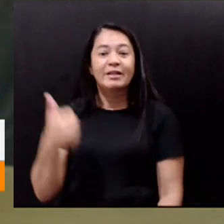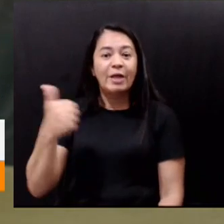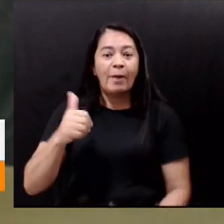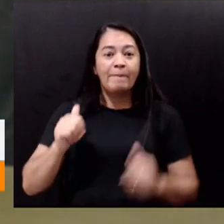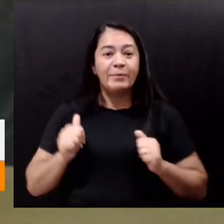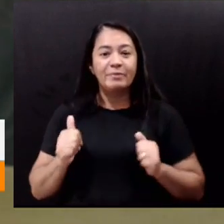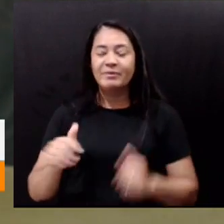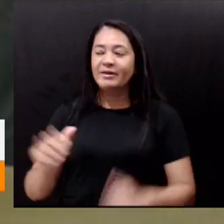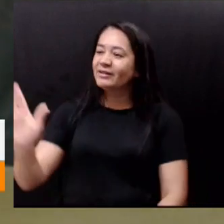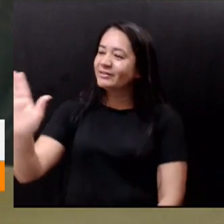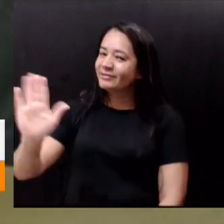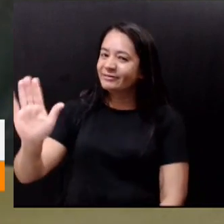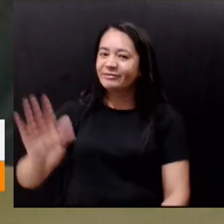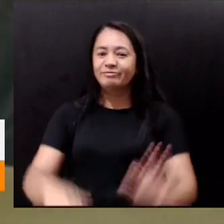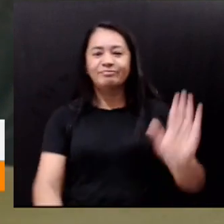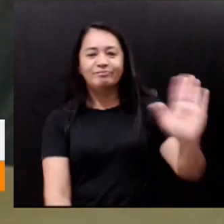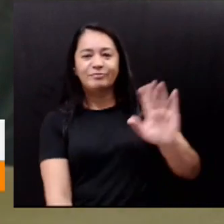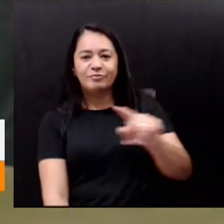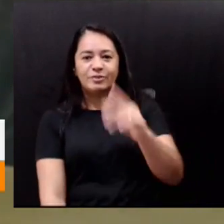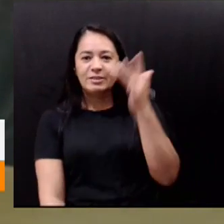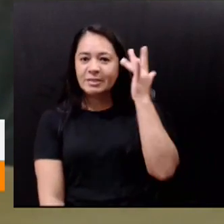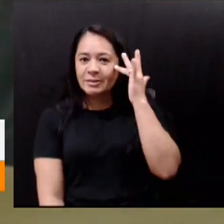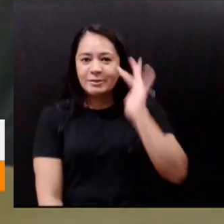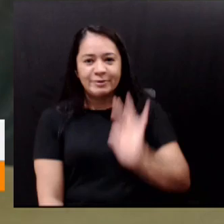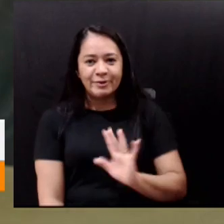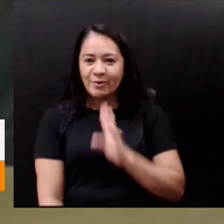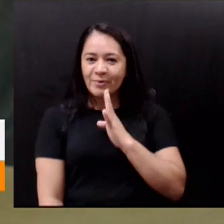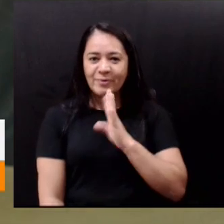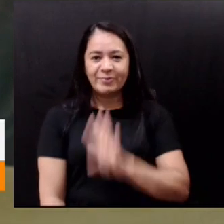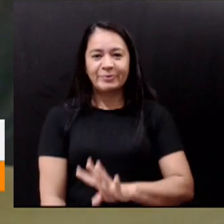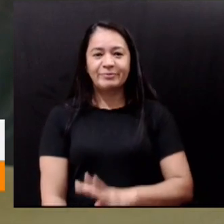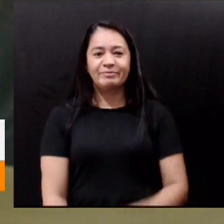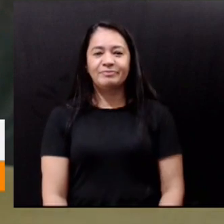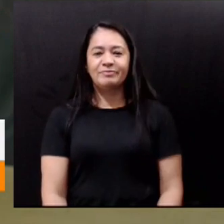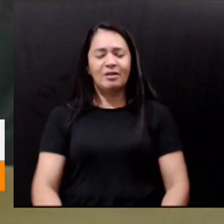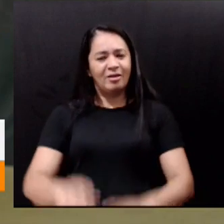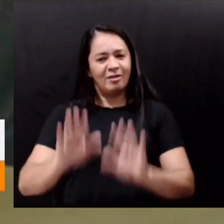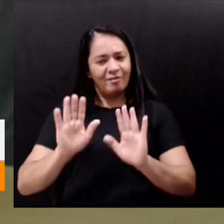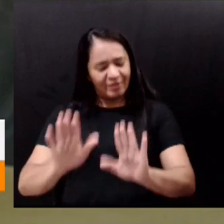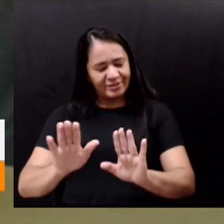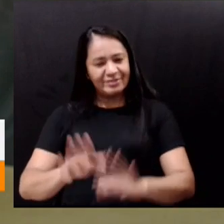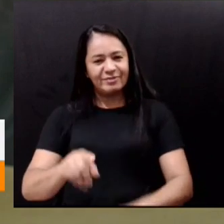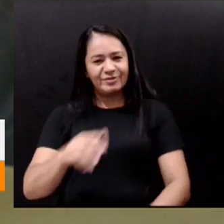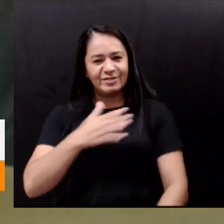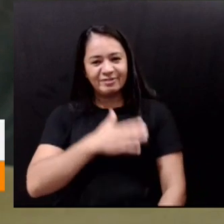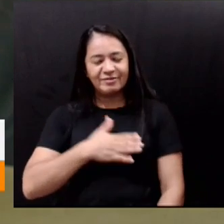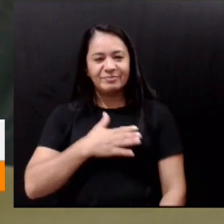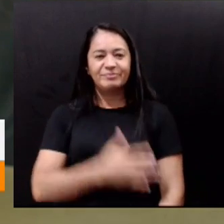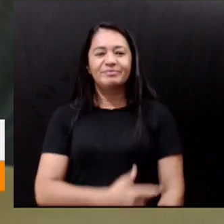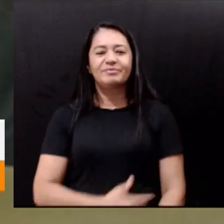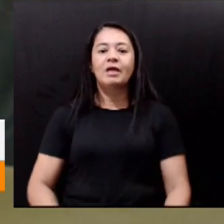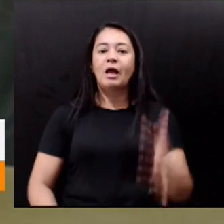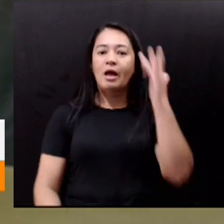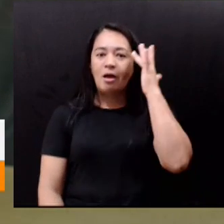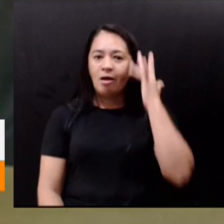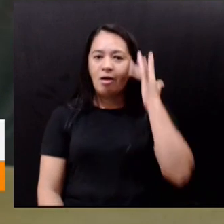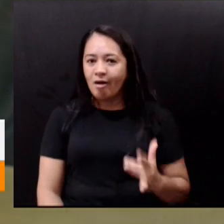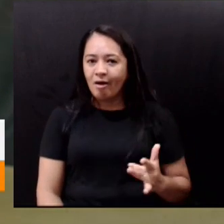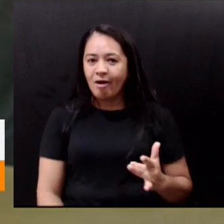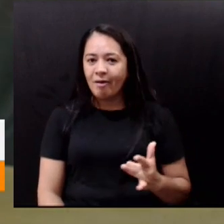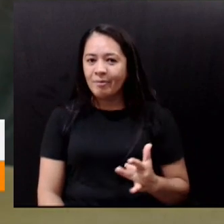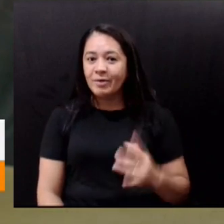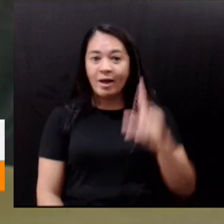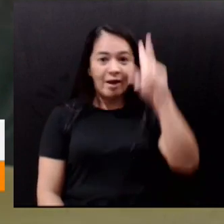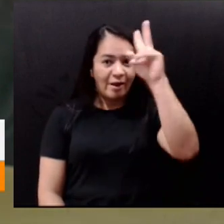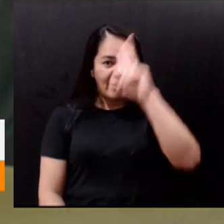vizinho que você ainda nem conhece, né? Faça isso, tenho certeza que você vai gostar. E amanhã, gente, não se esqueça, tem Estúdio Câmara a